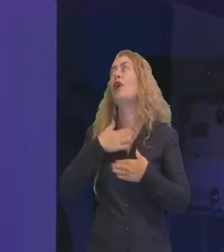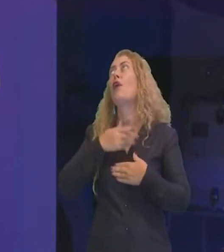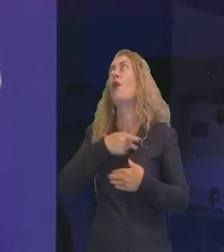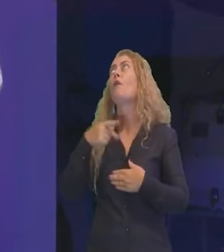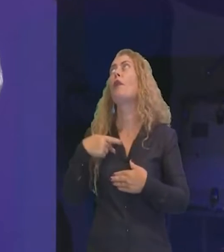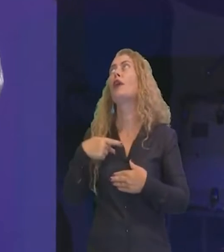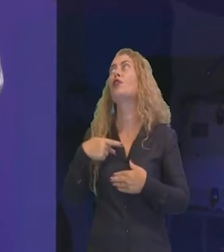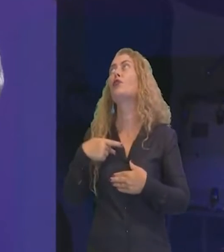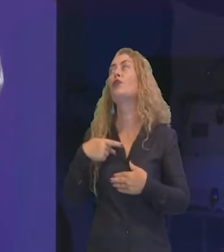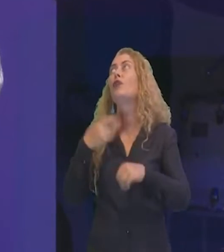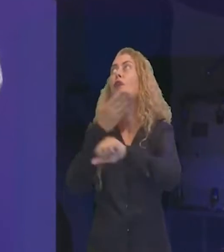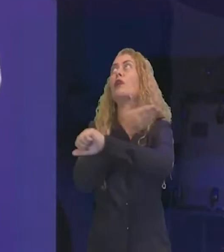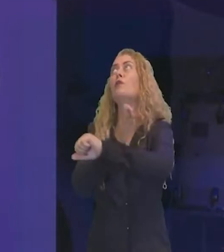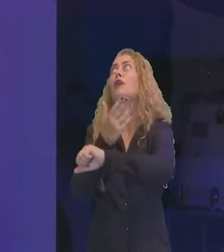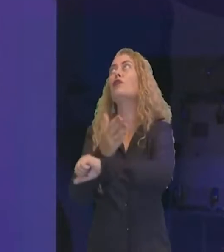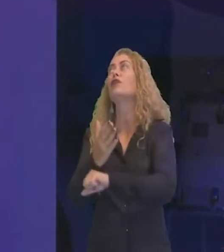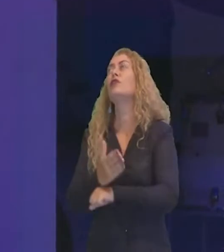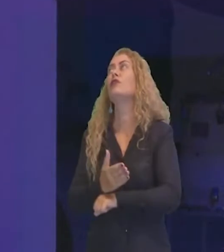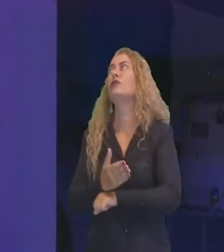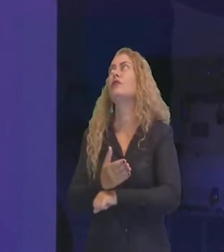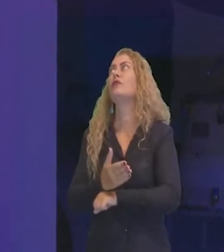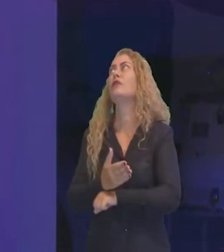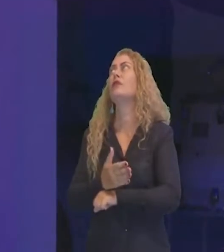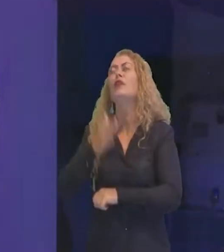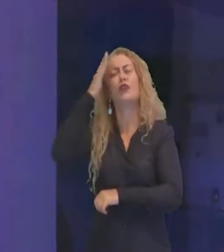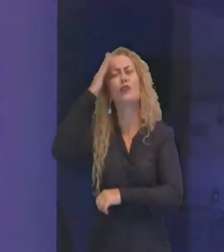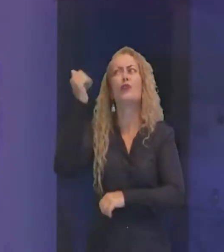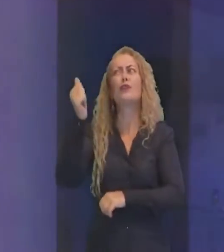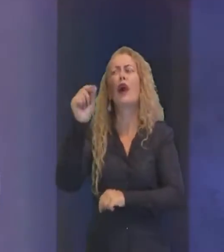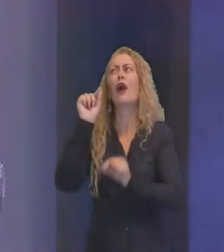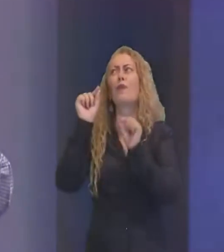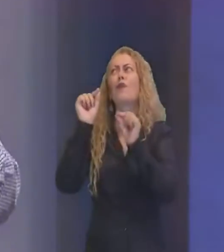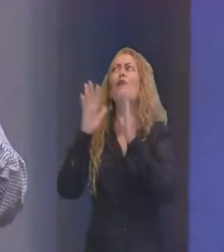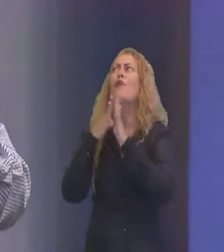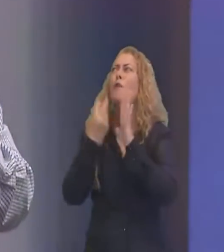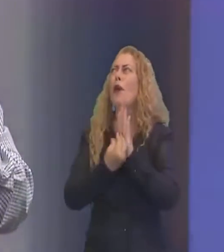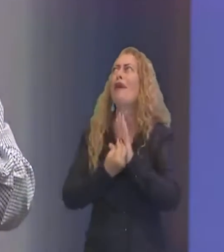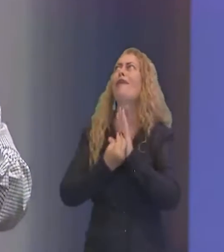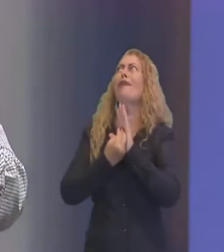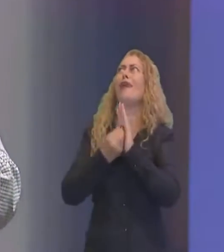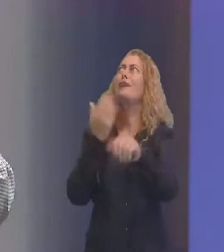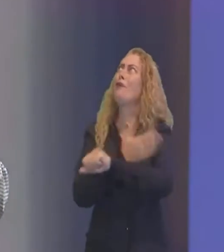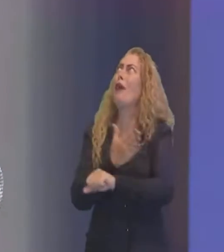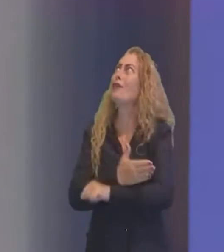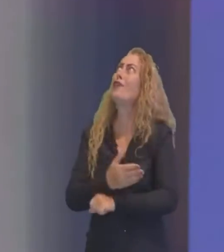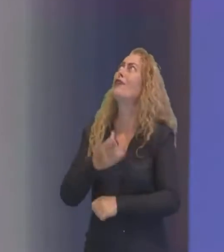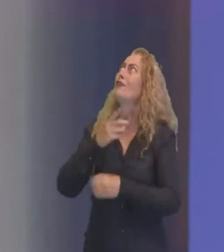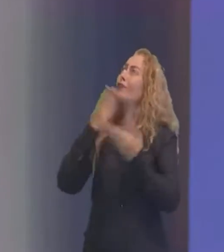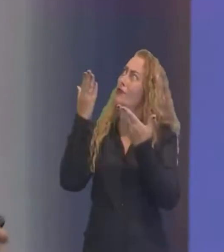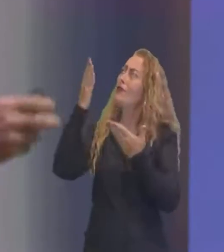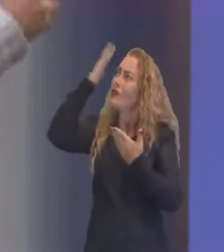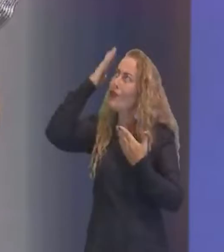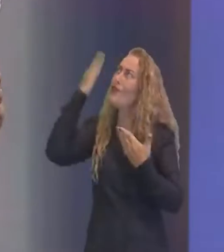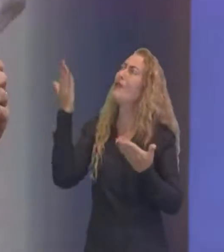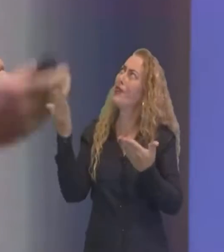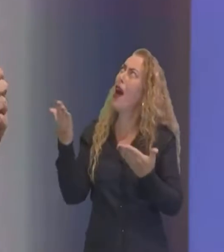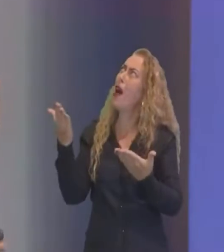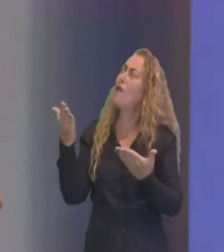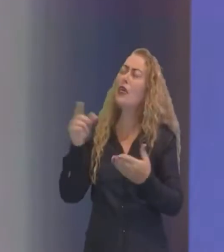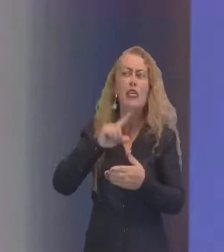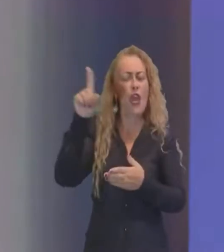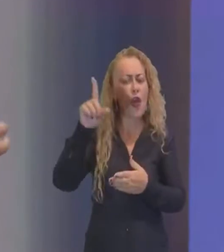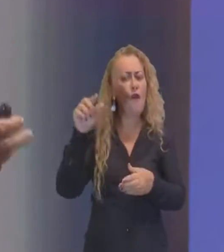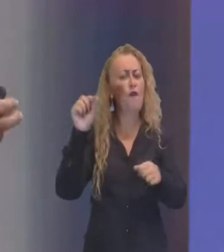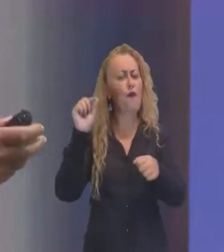igreja batista. O senhor sabe o que é uma igreja batista? O senhor porventura sabe o que é uma igreja batista? O senhor sabe que se eu fizer